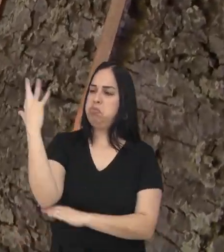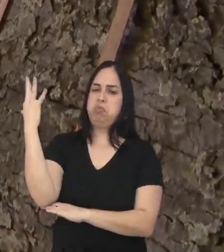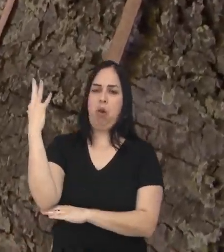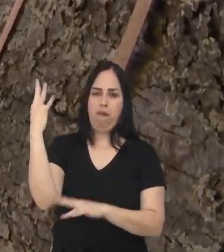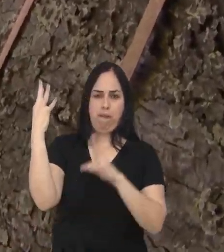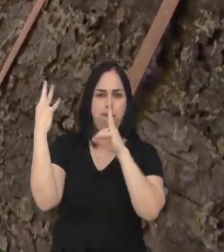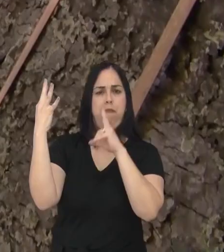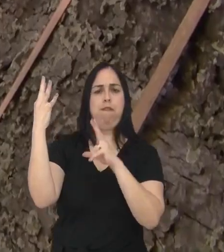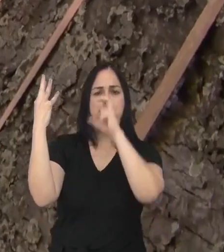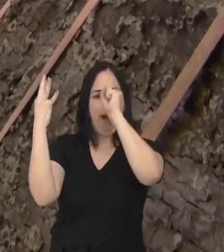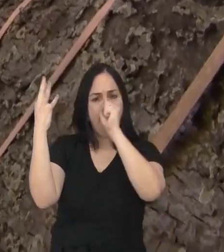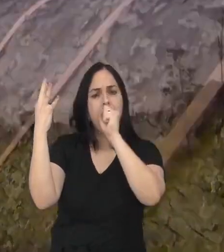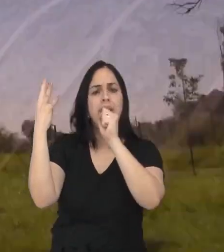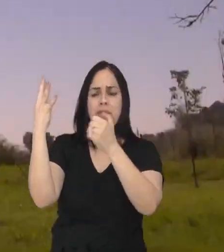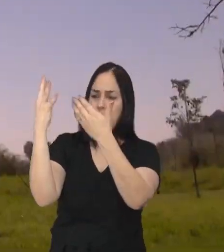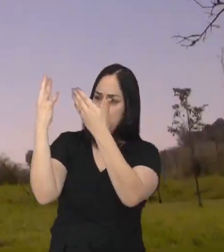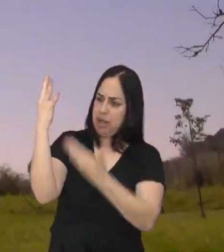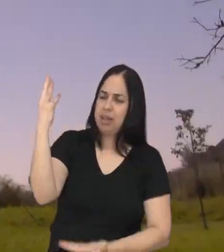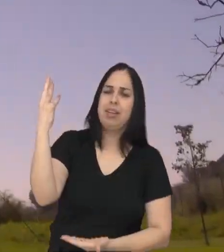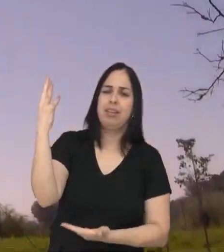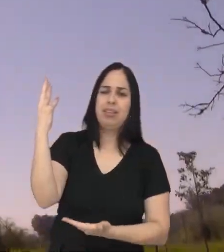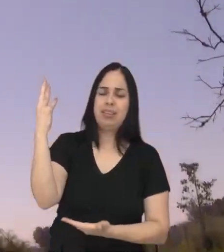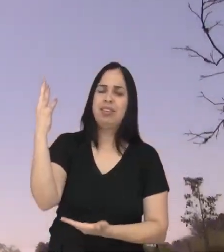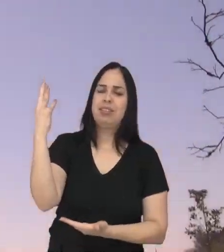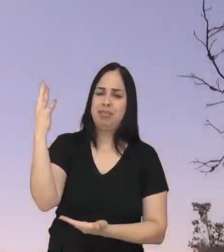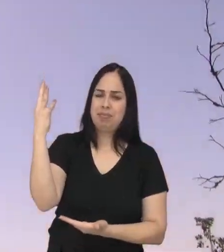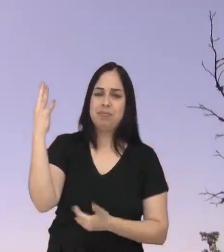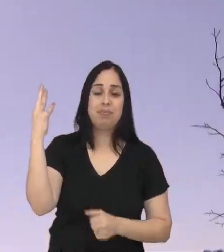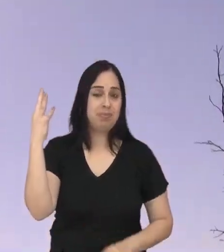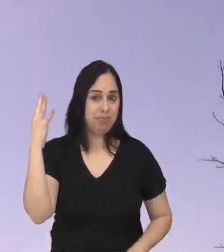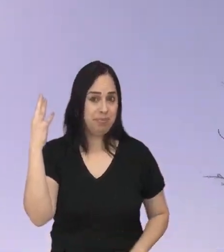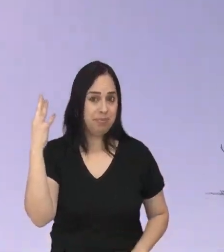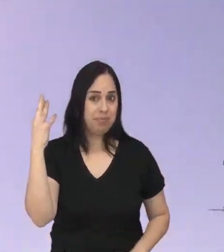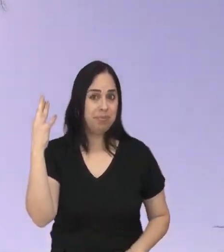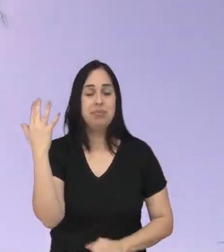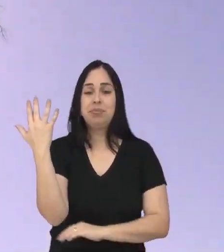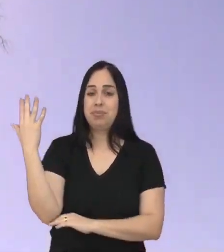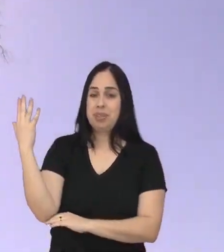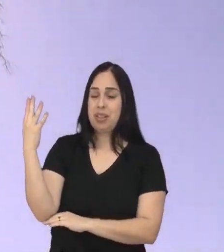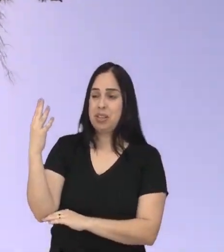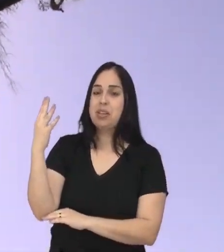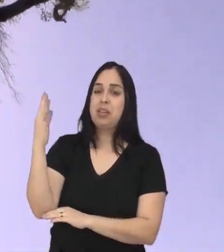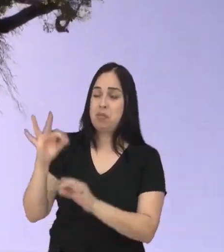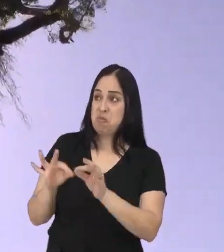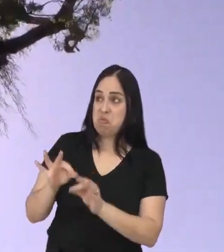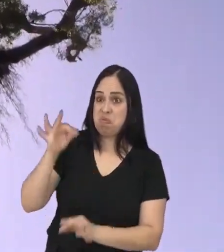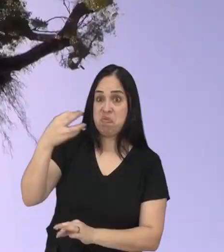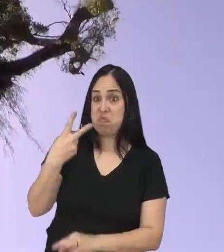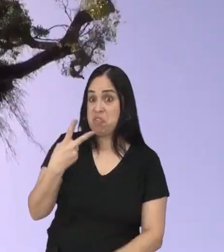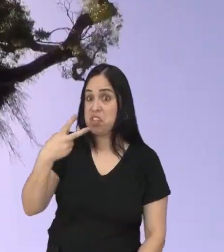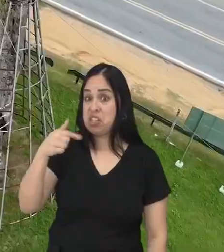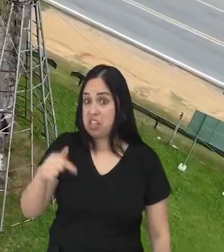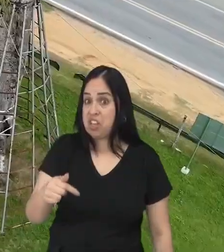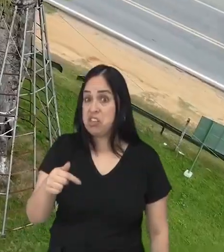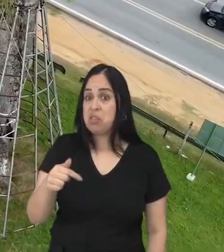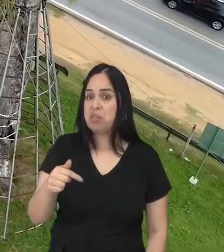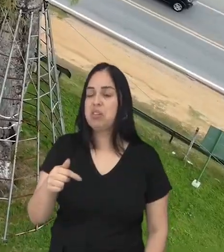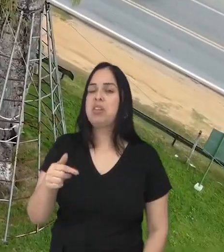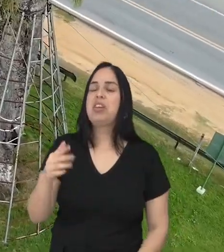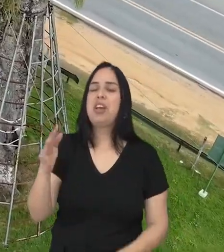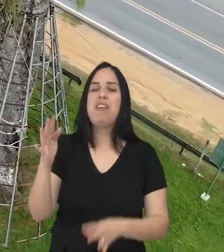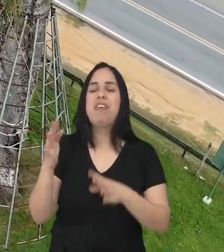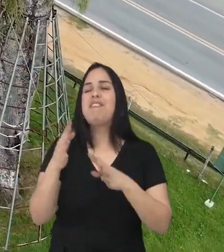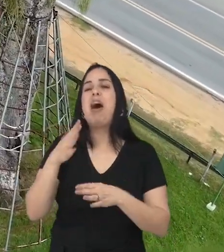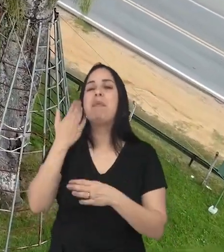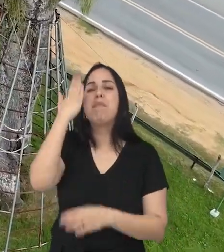mantém em pé, imponente. Esta é a Cariniana legalis, árvore de 27 metros, mais conhecida